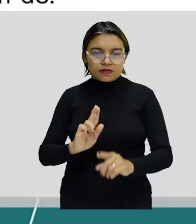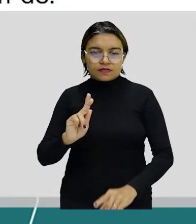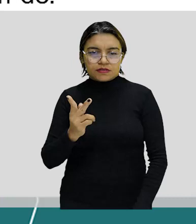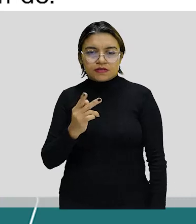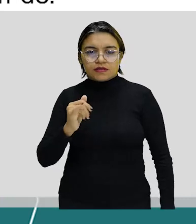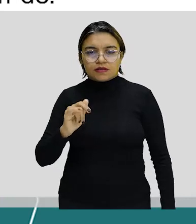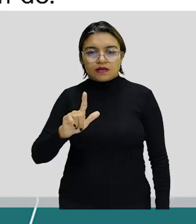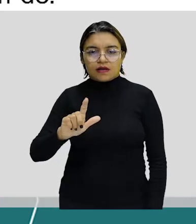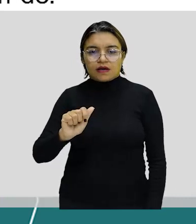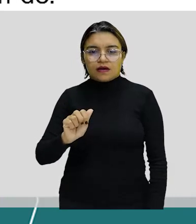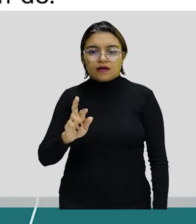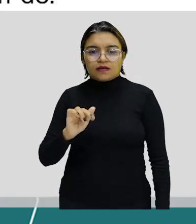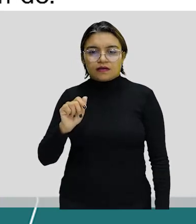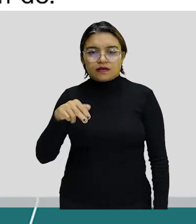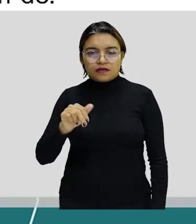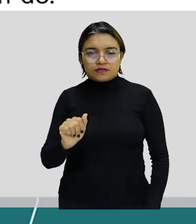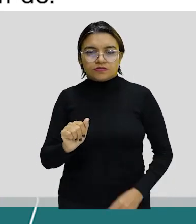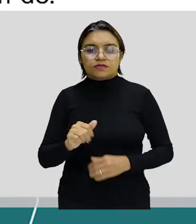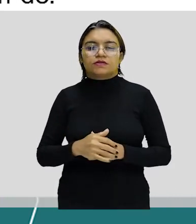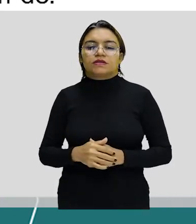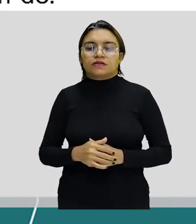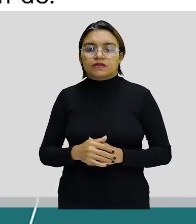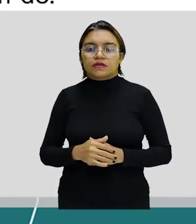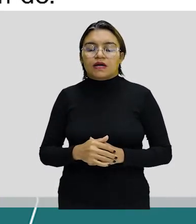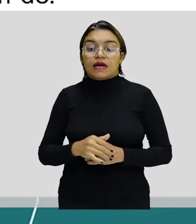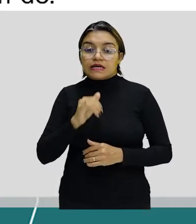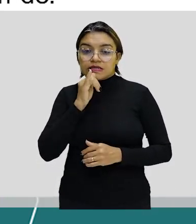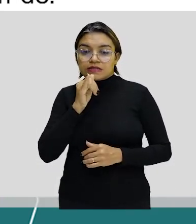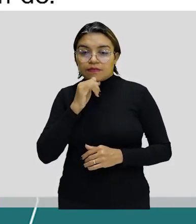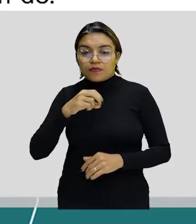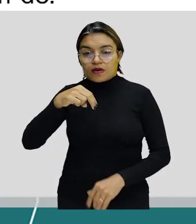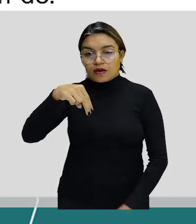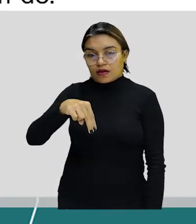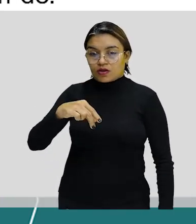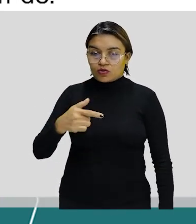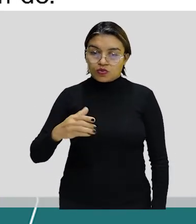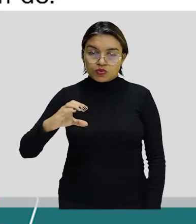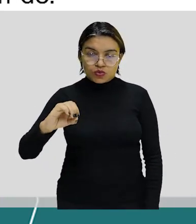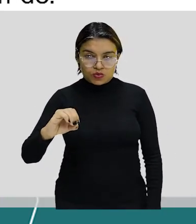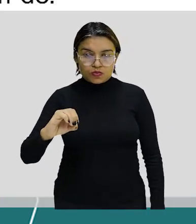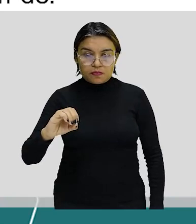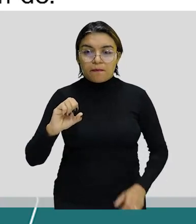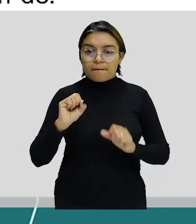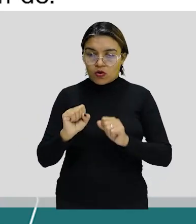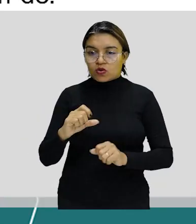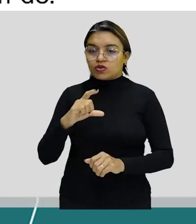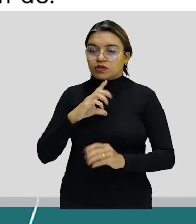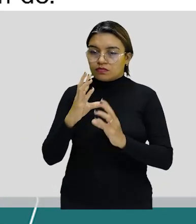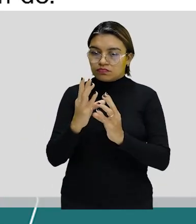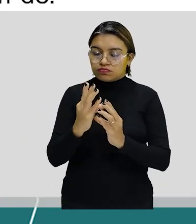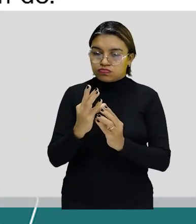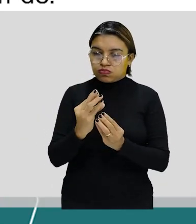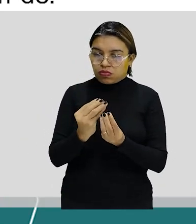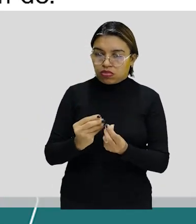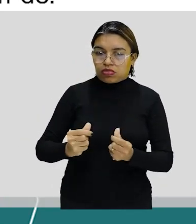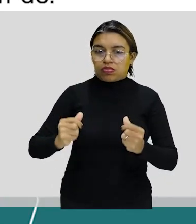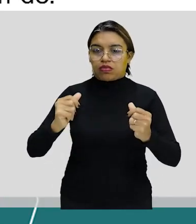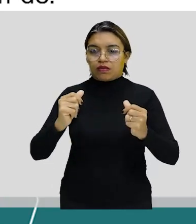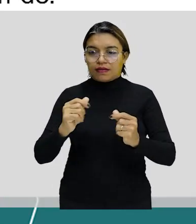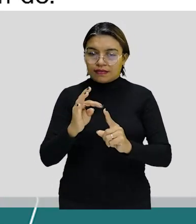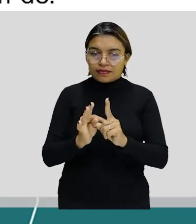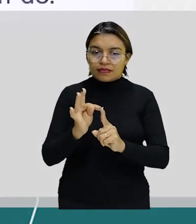o N2O, ou óxido de nitrogênio, pode ser obtido pela decomposição térmica